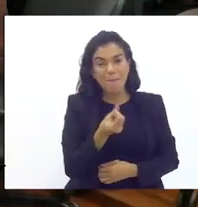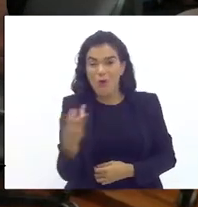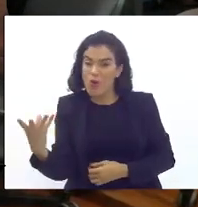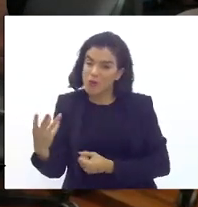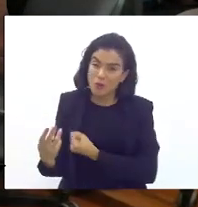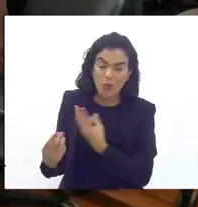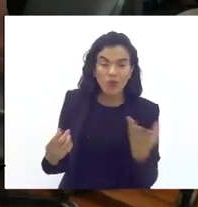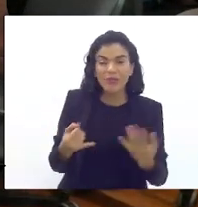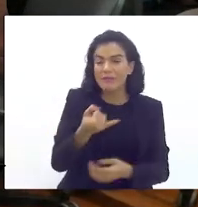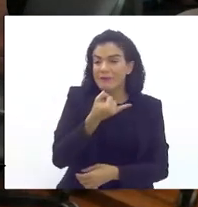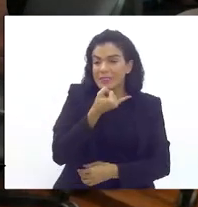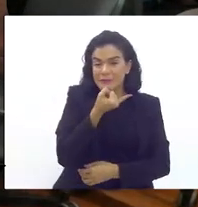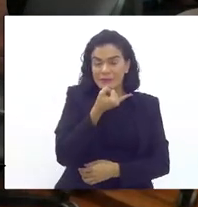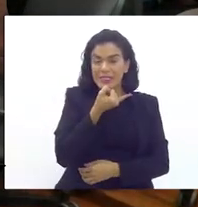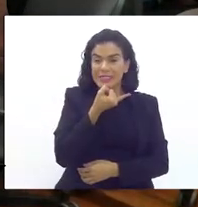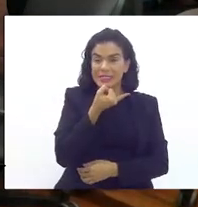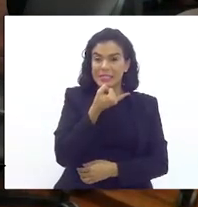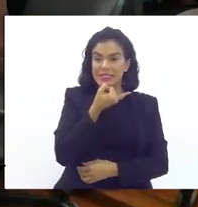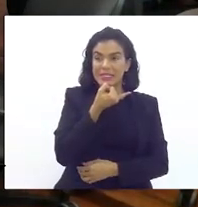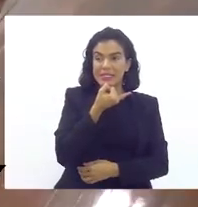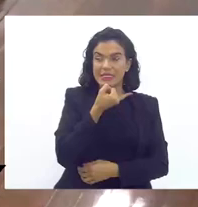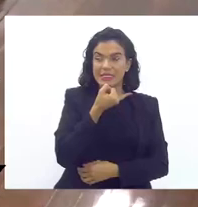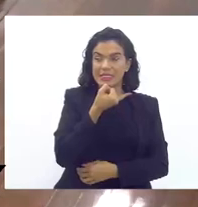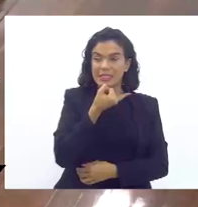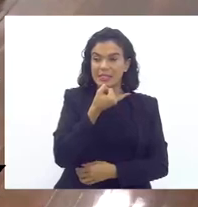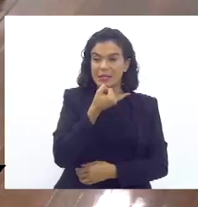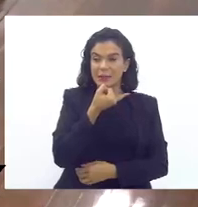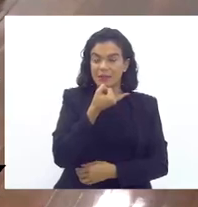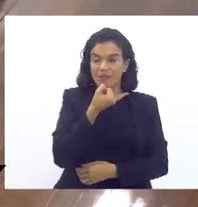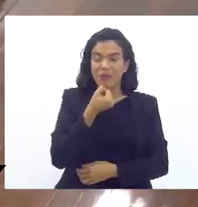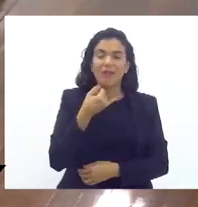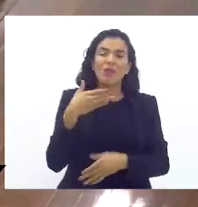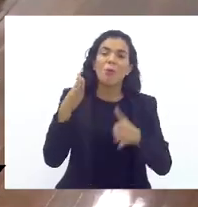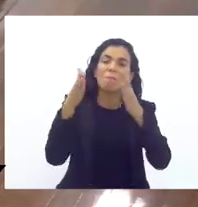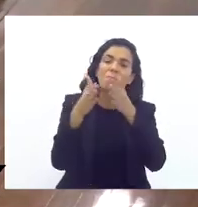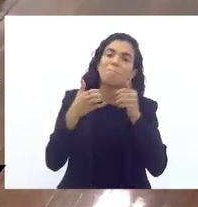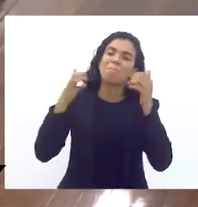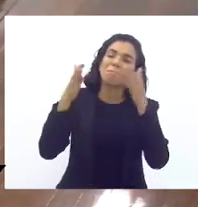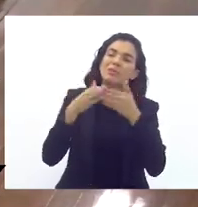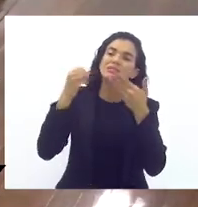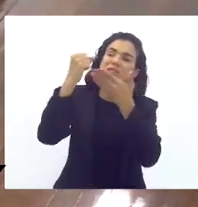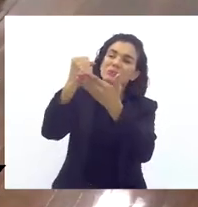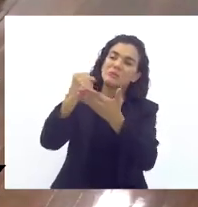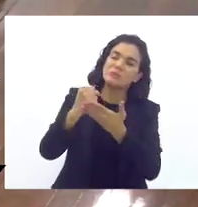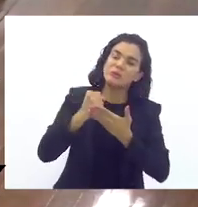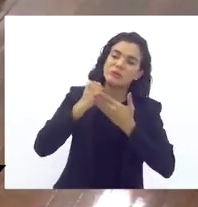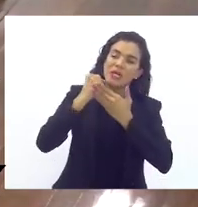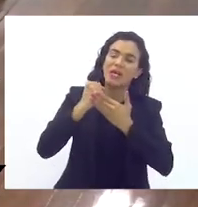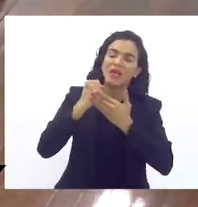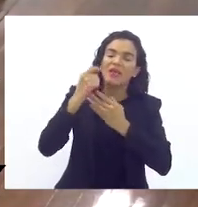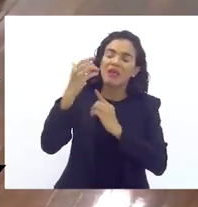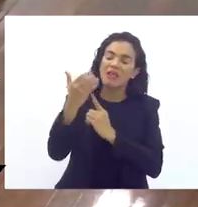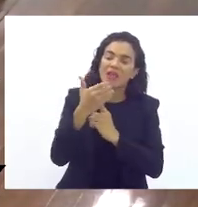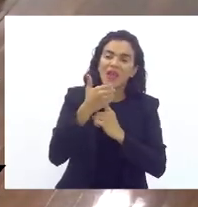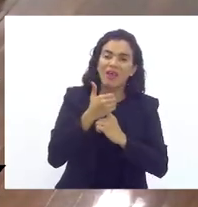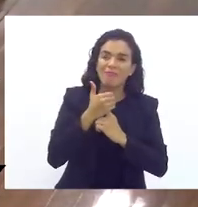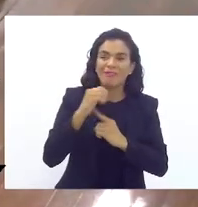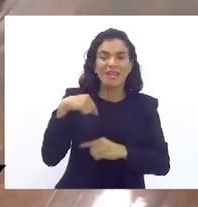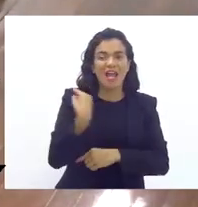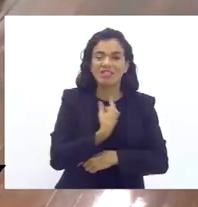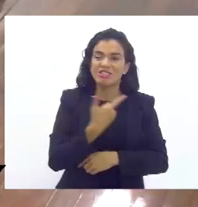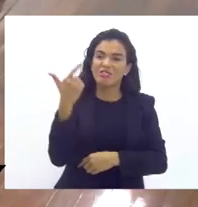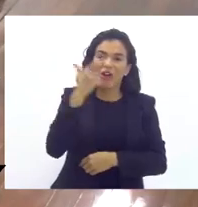muitos infelizmente lá fora que estão clamando também por esse acalento e a gente não tá conseguindo